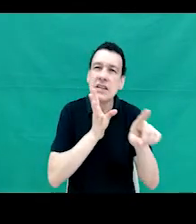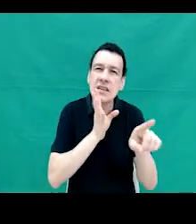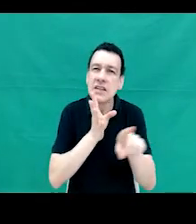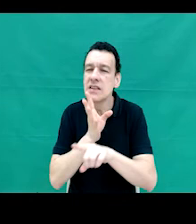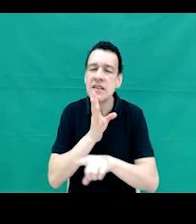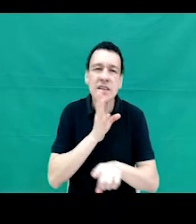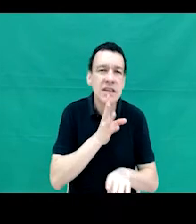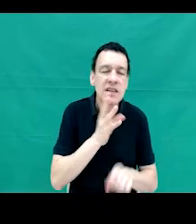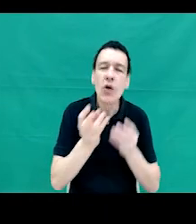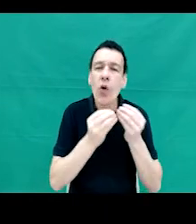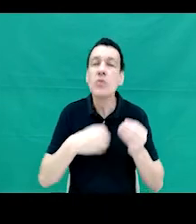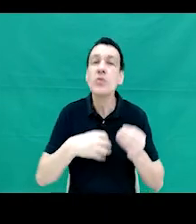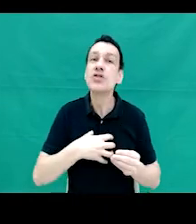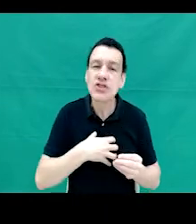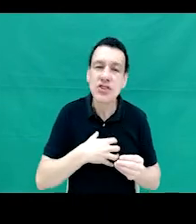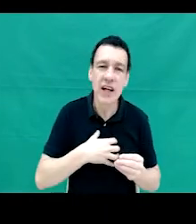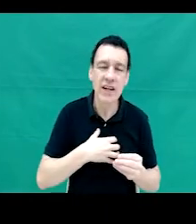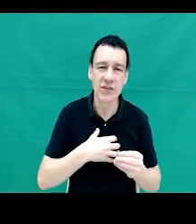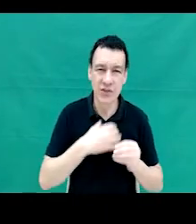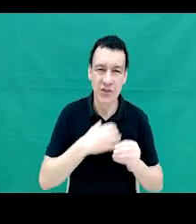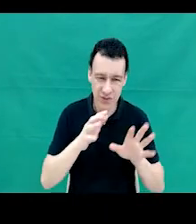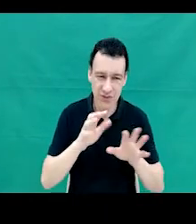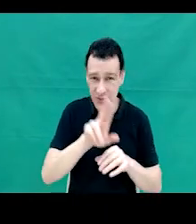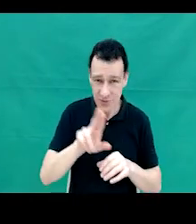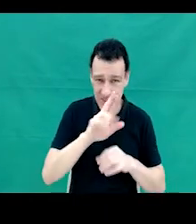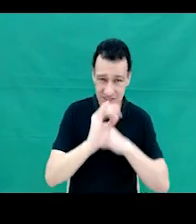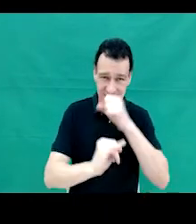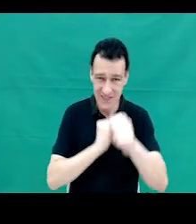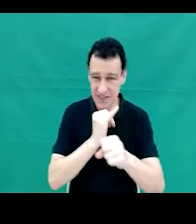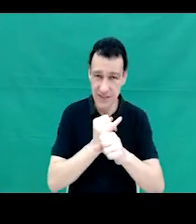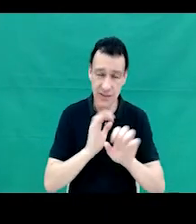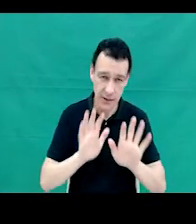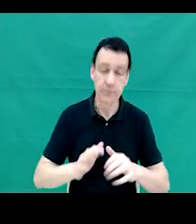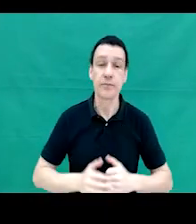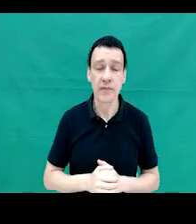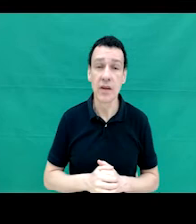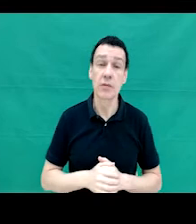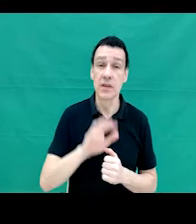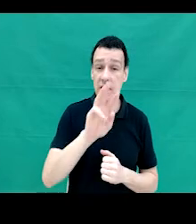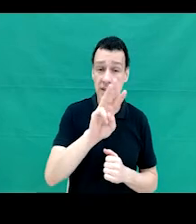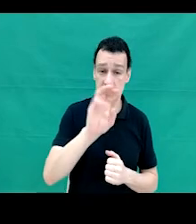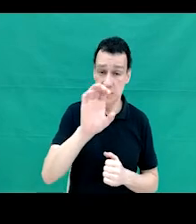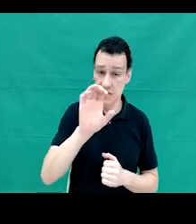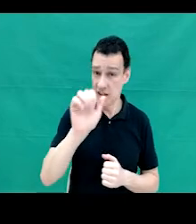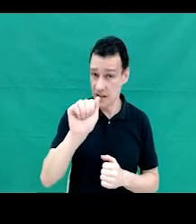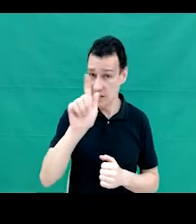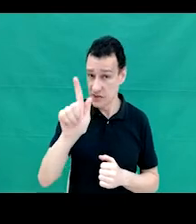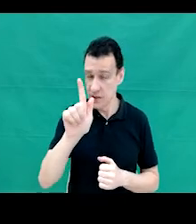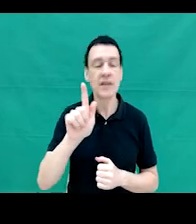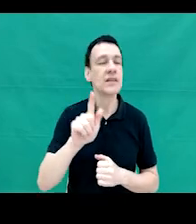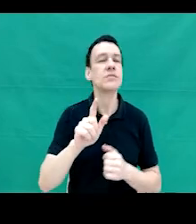ela fala bastante nessa questão de padrões, a consistência, e a WCAG, nesse caso, é bem assertiva,